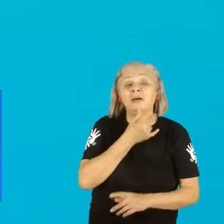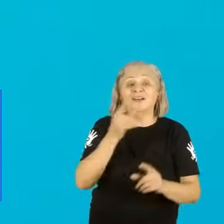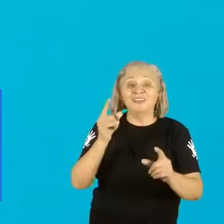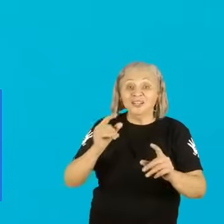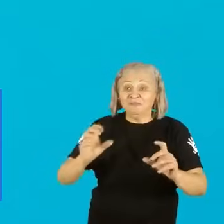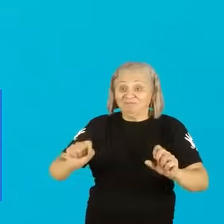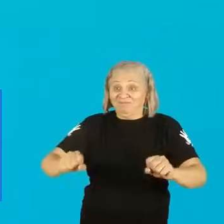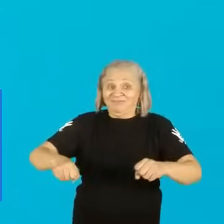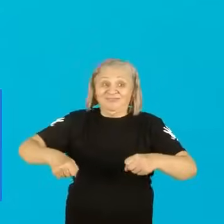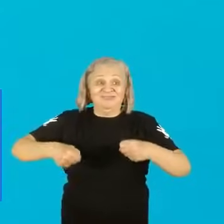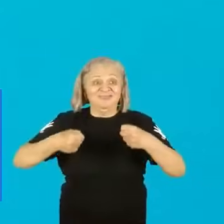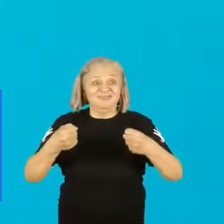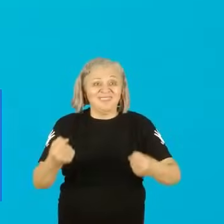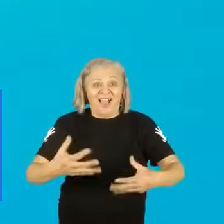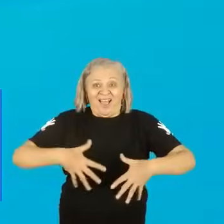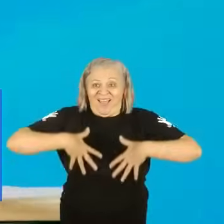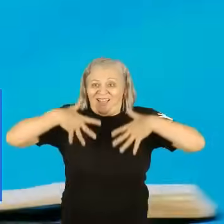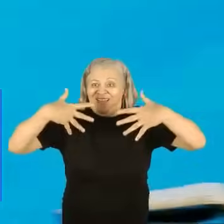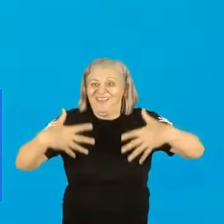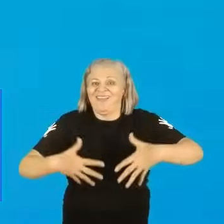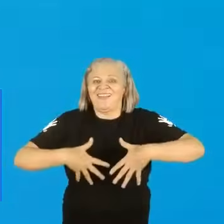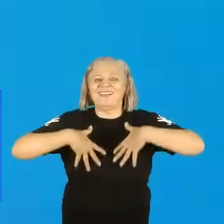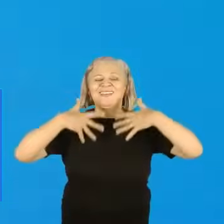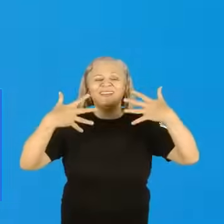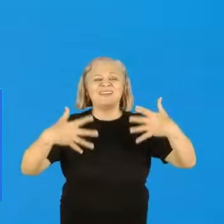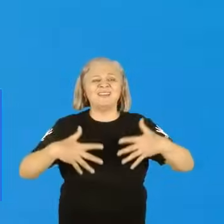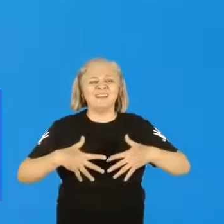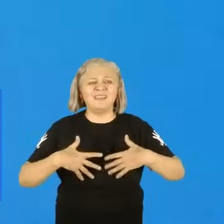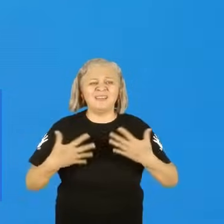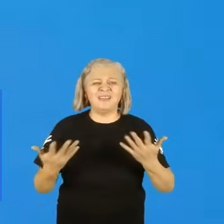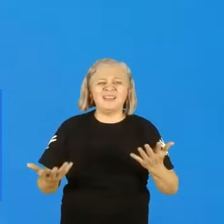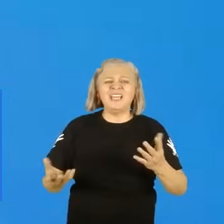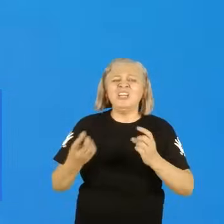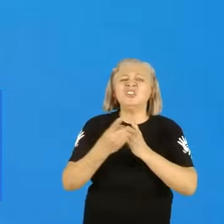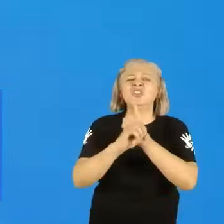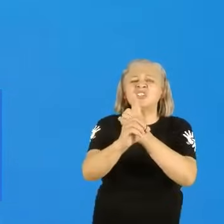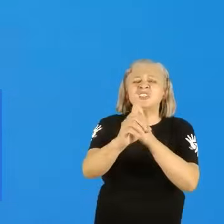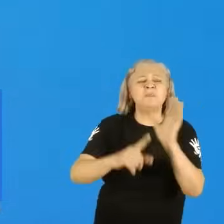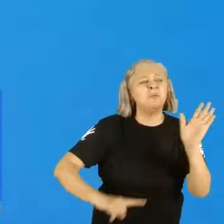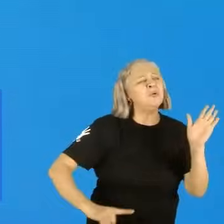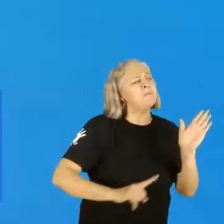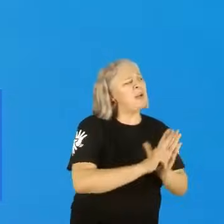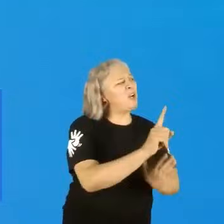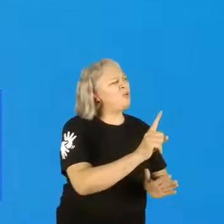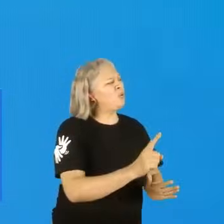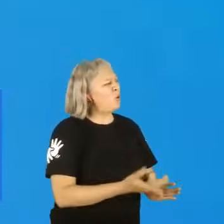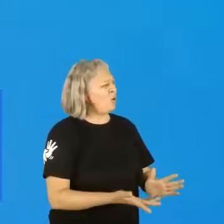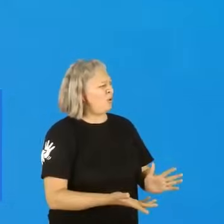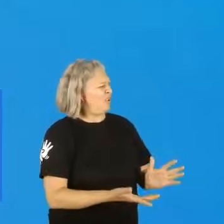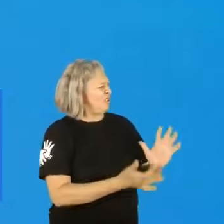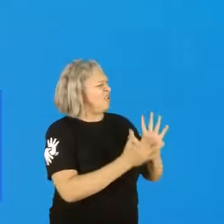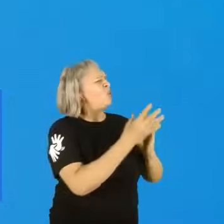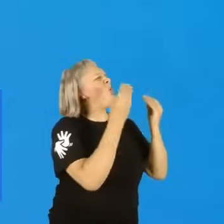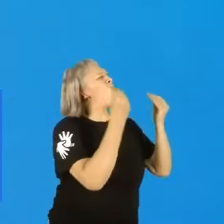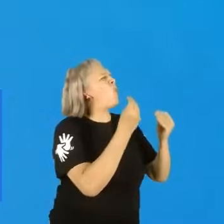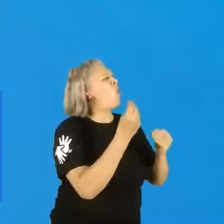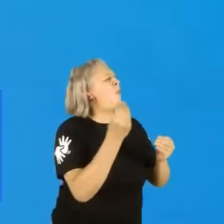Os discípulos não entendiam isso. Como assim alguém te tocou? A multidão toda te apertando, e